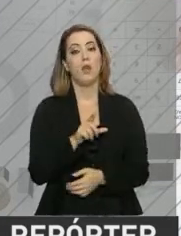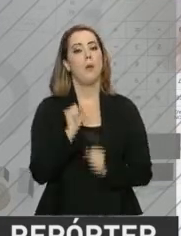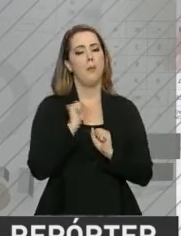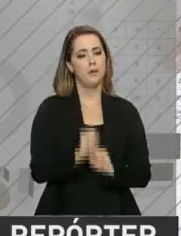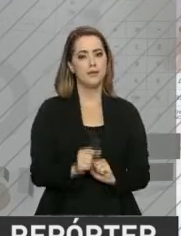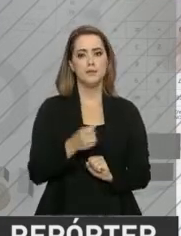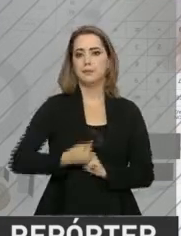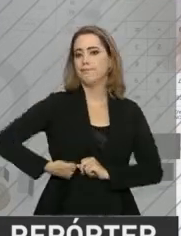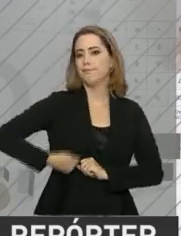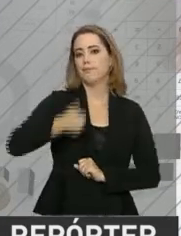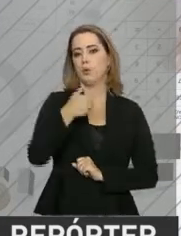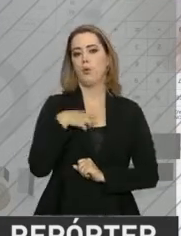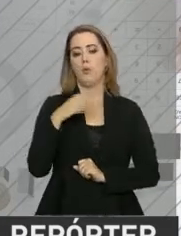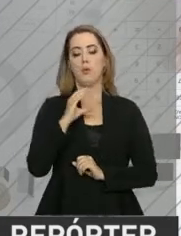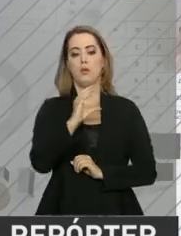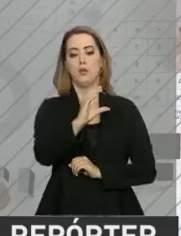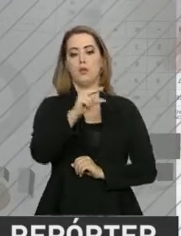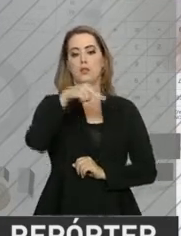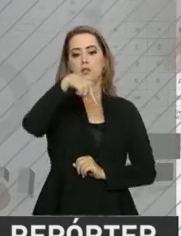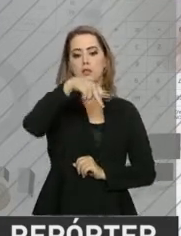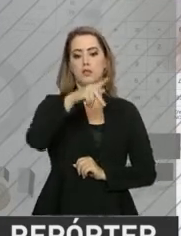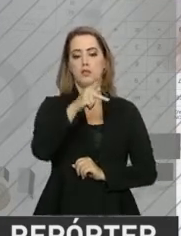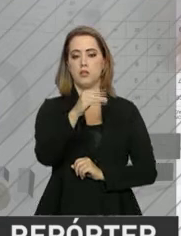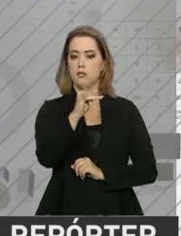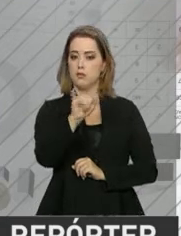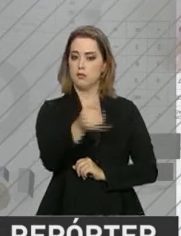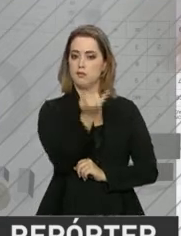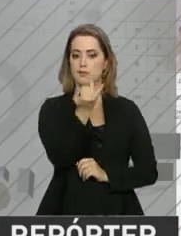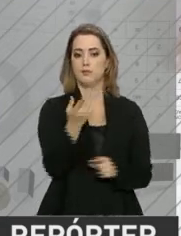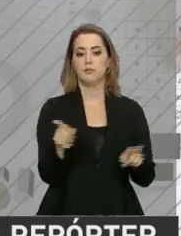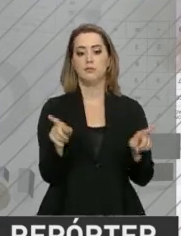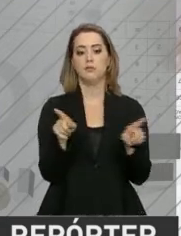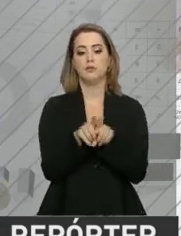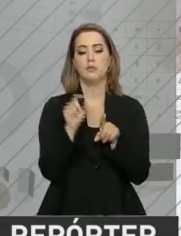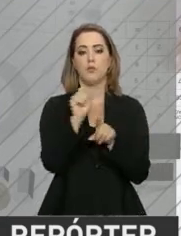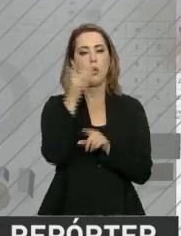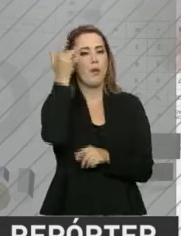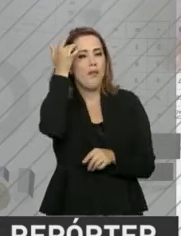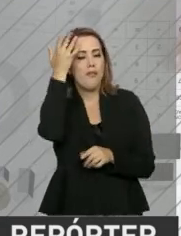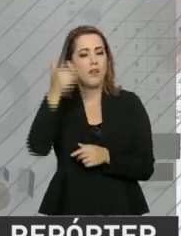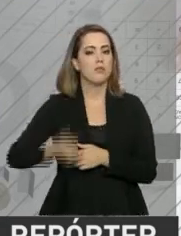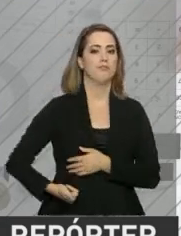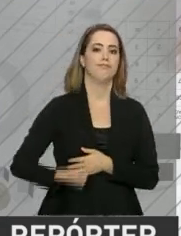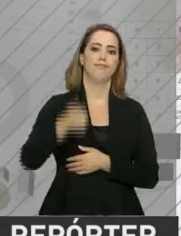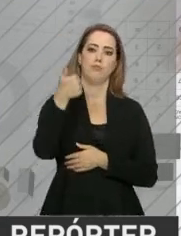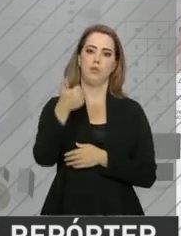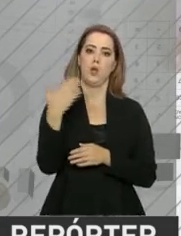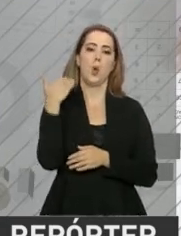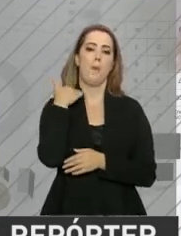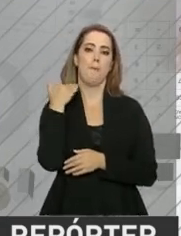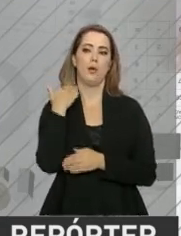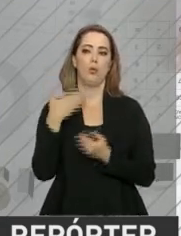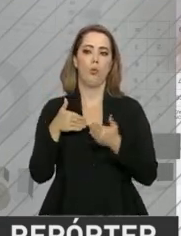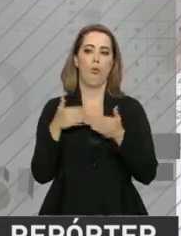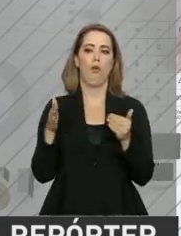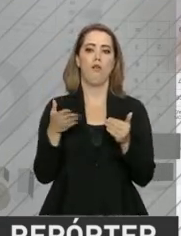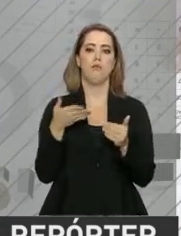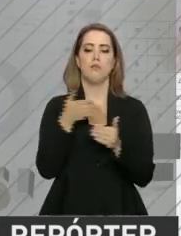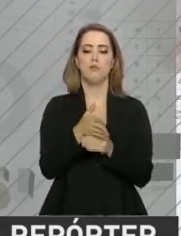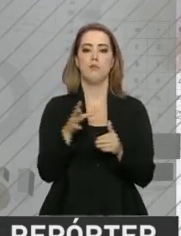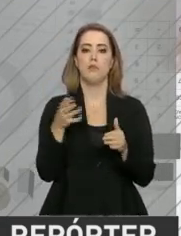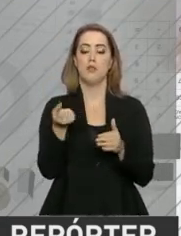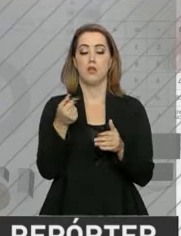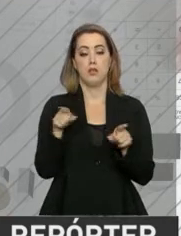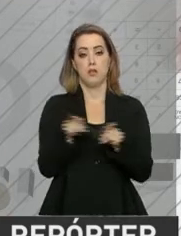o registro no Cadastro Nacional de Pessoas Jurídicas, CNPJ, o que facilita a abertura de conta bancária, o pedido de